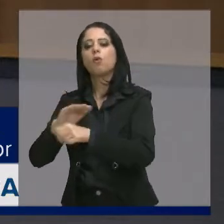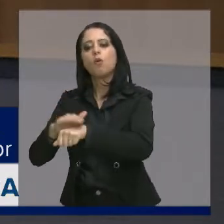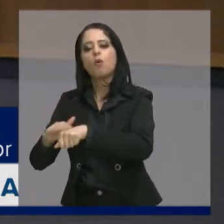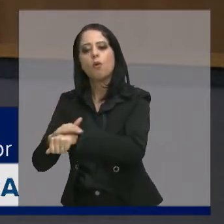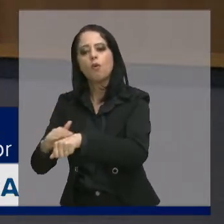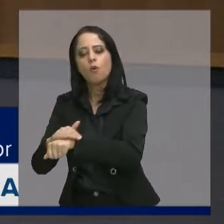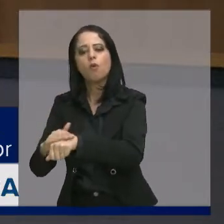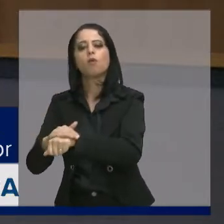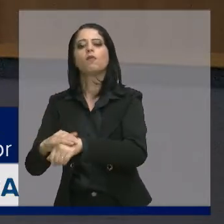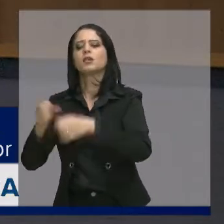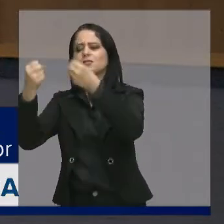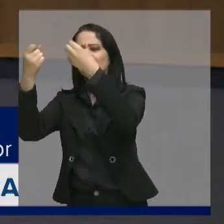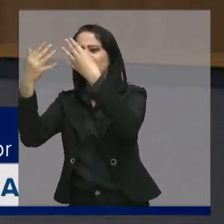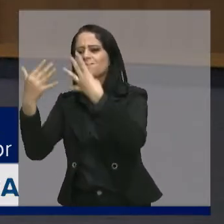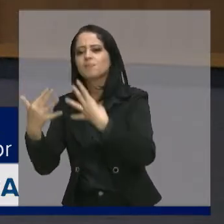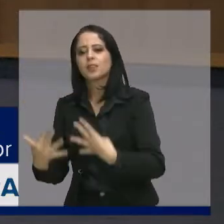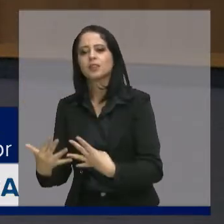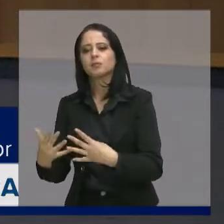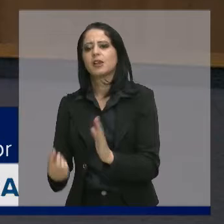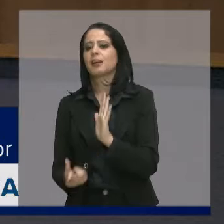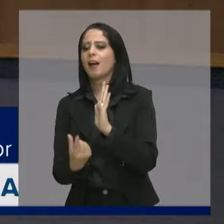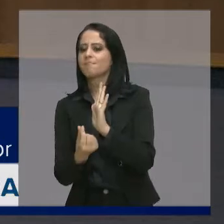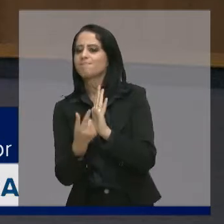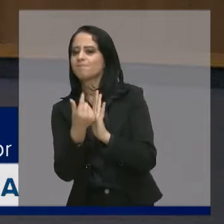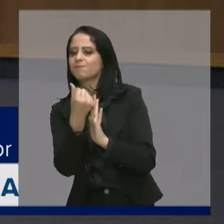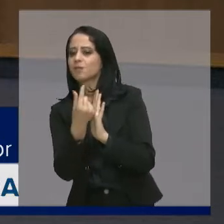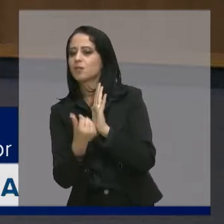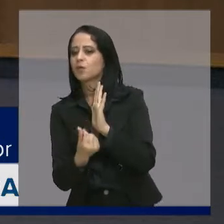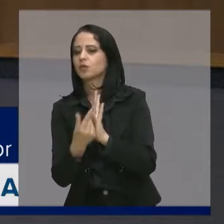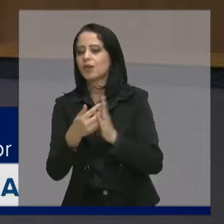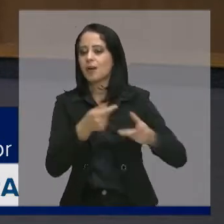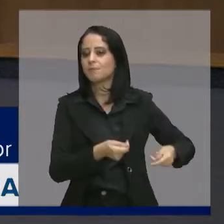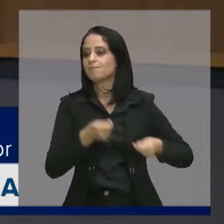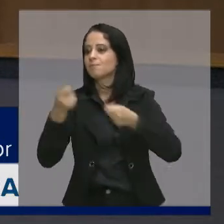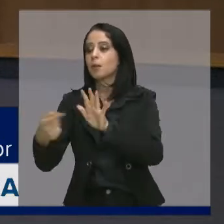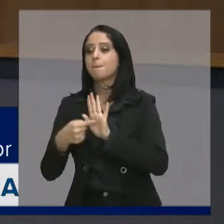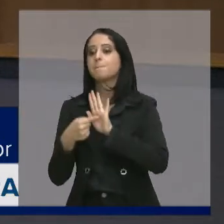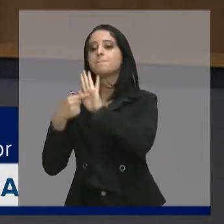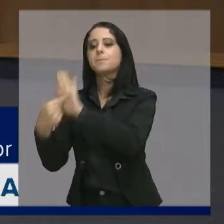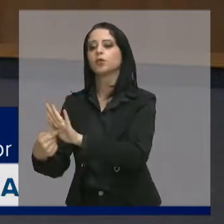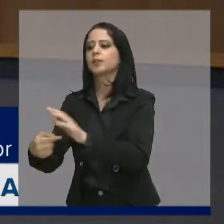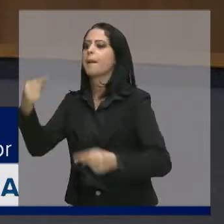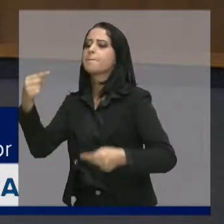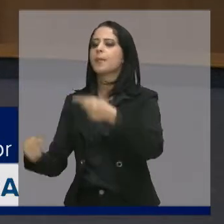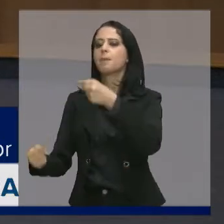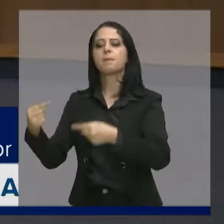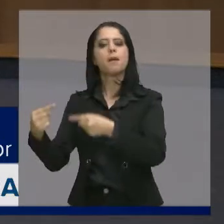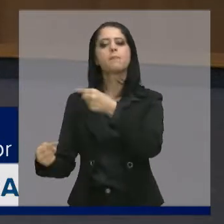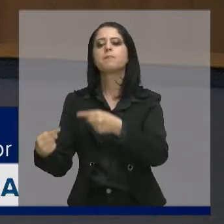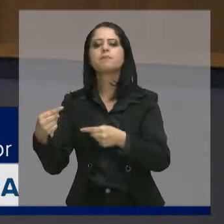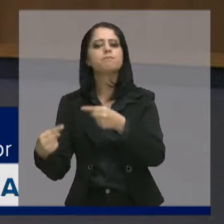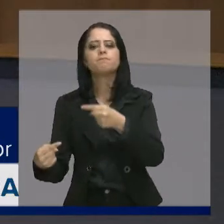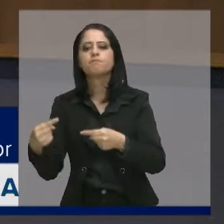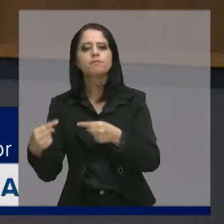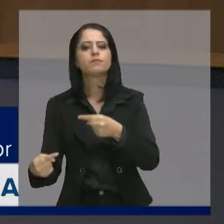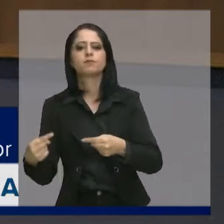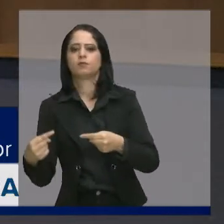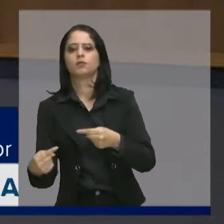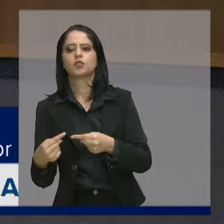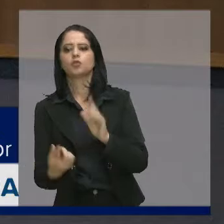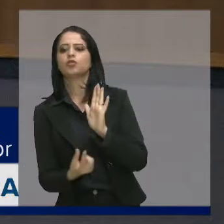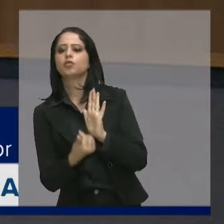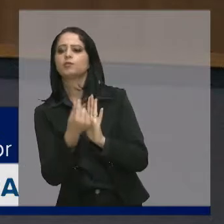a comissão de orçamento em Brasília, para discutir a